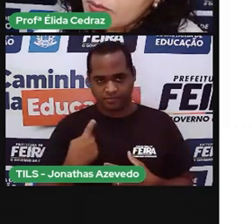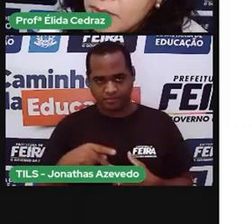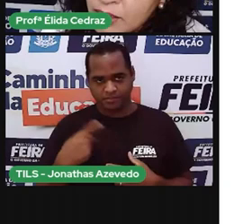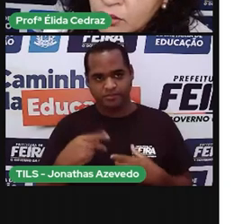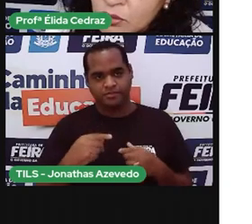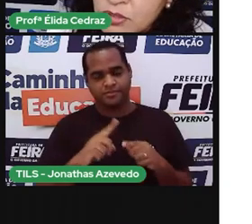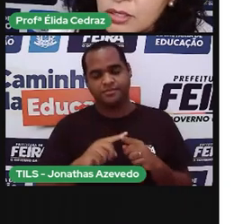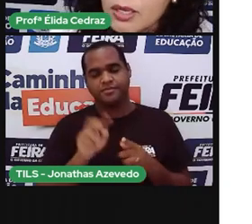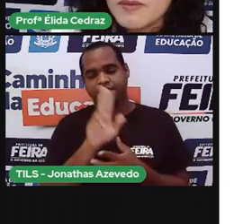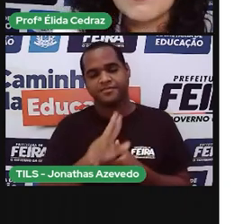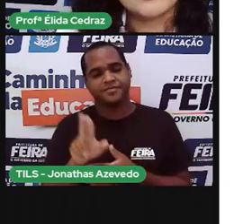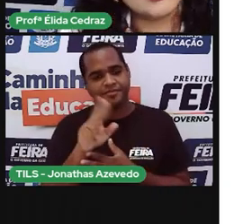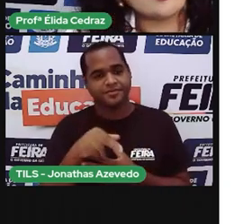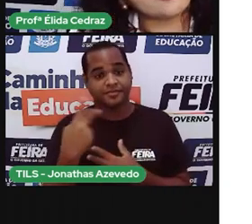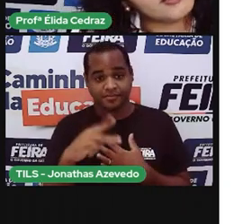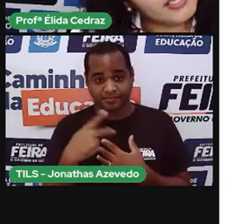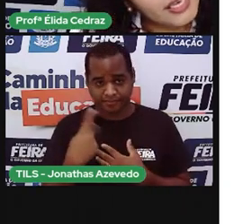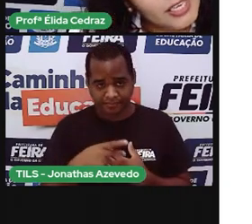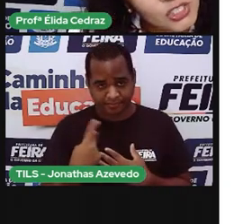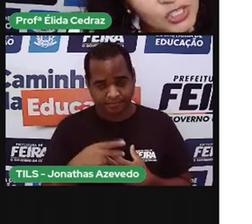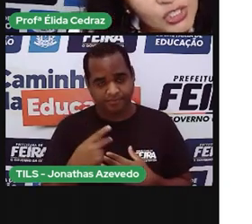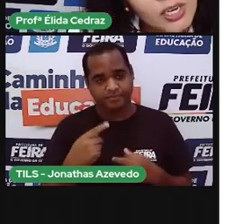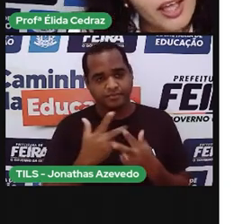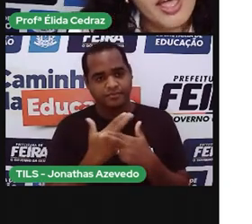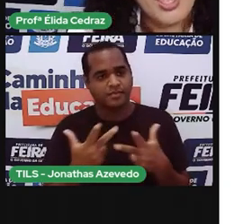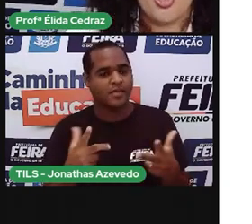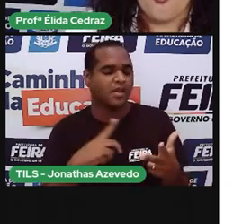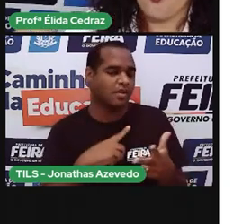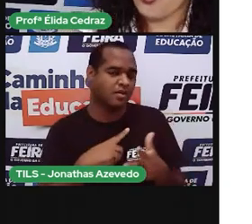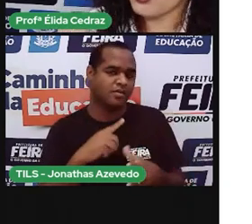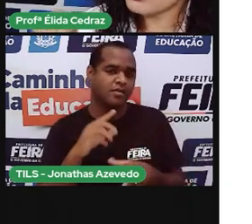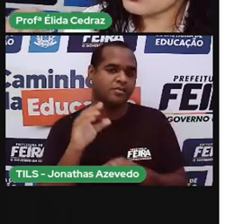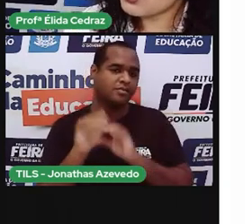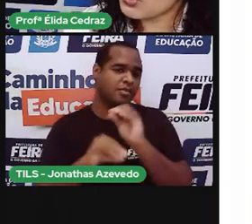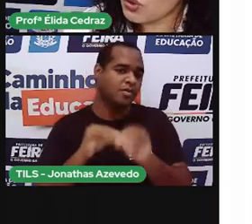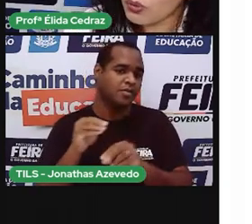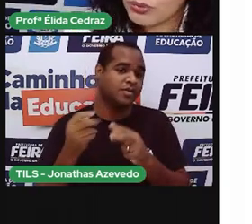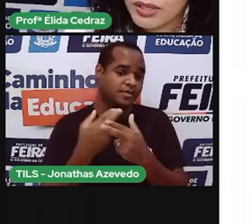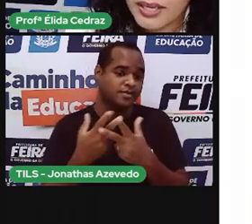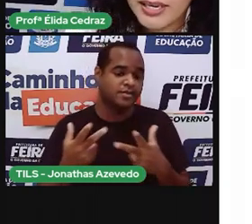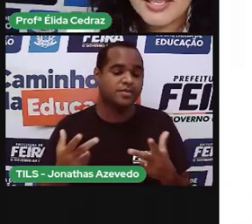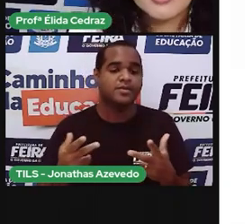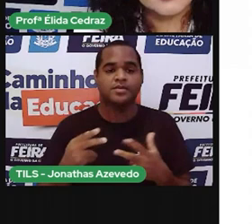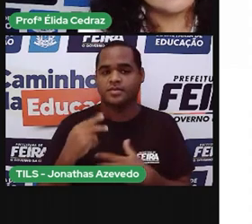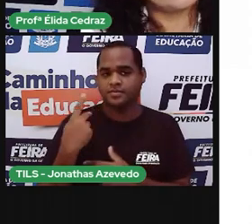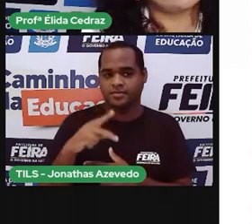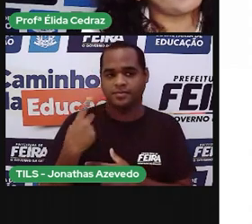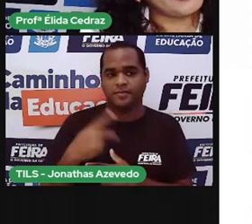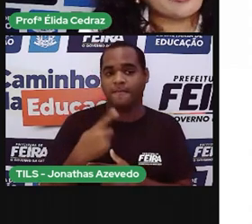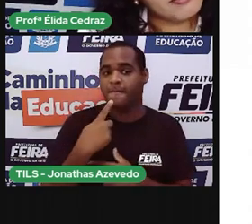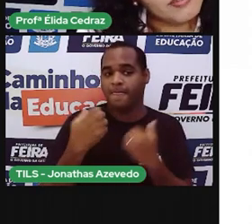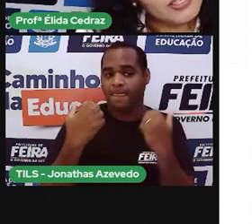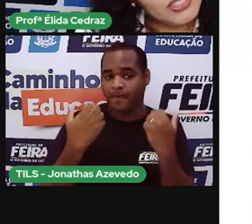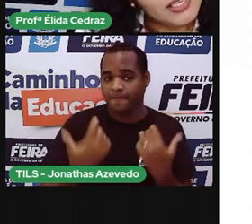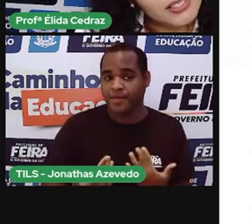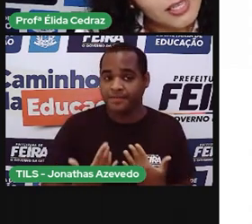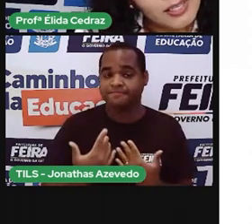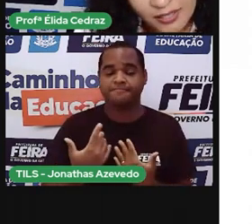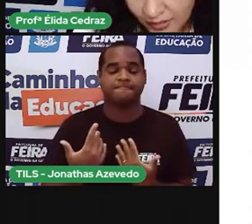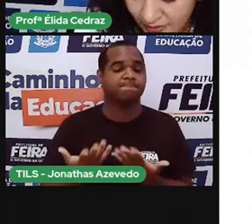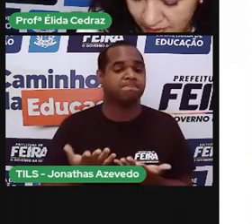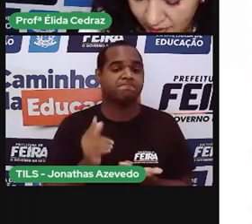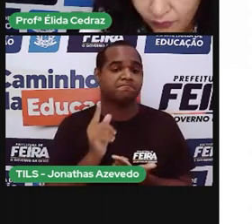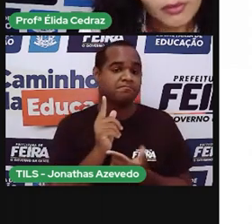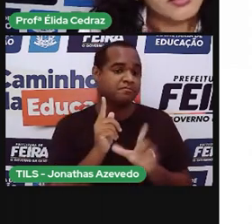sobre instrumentos tinha que registrar o som dele outra